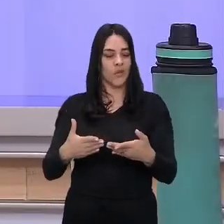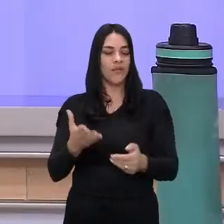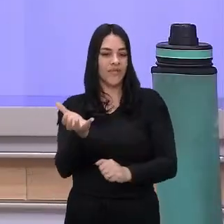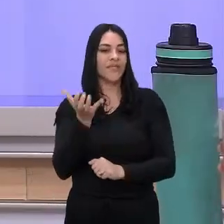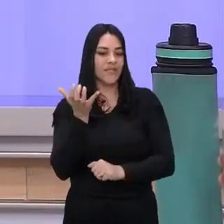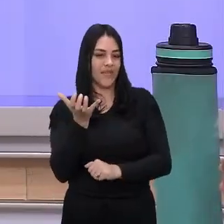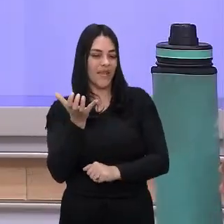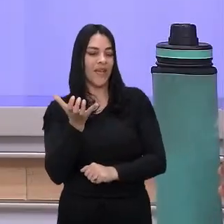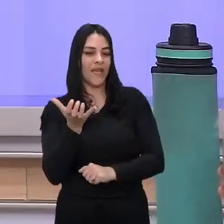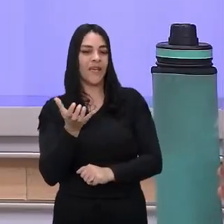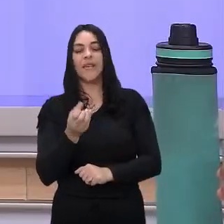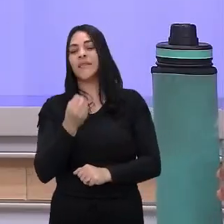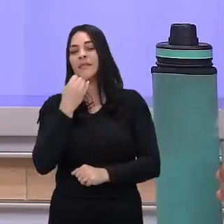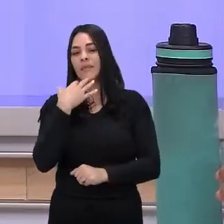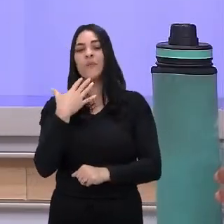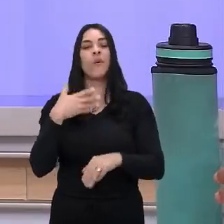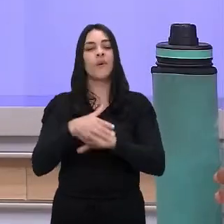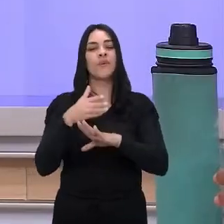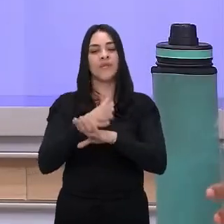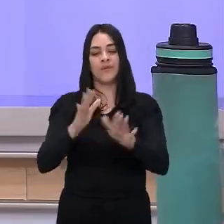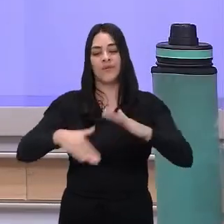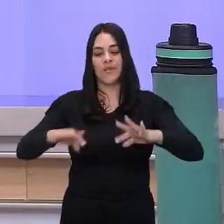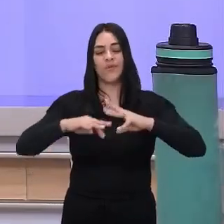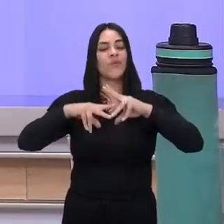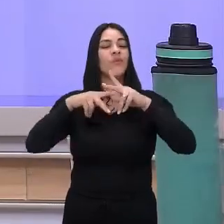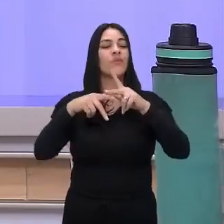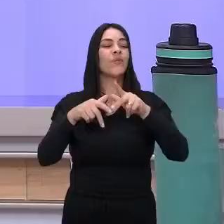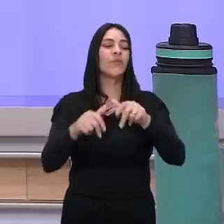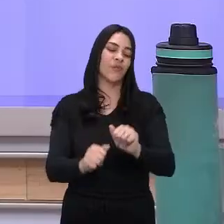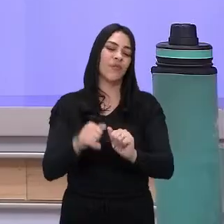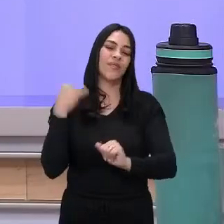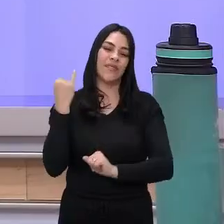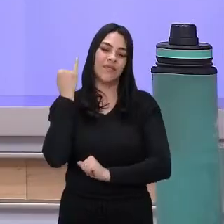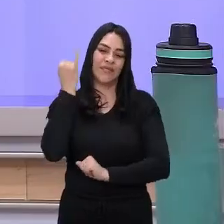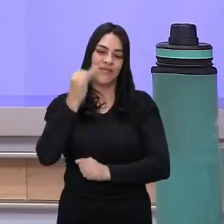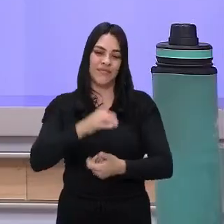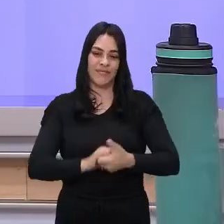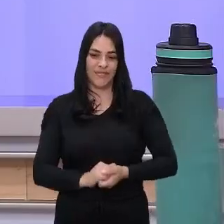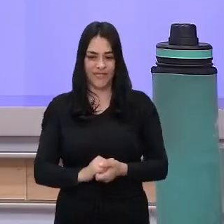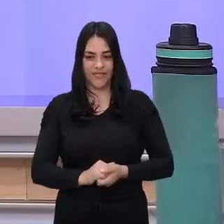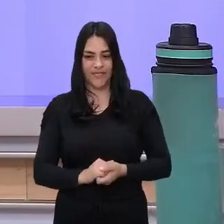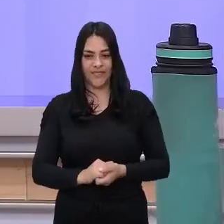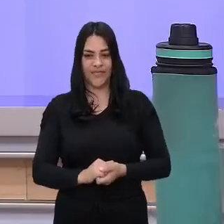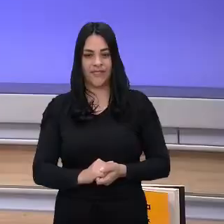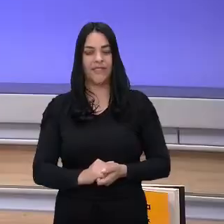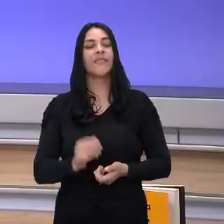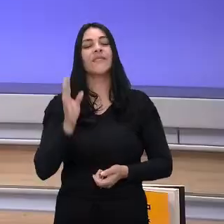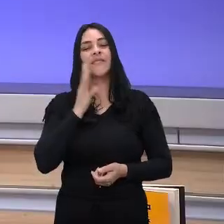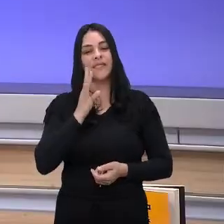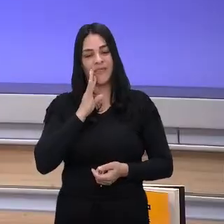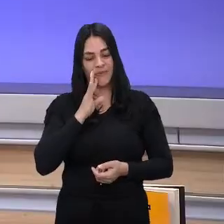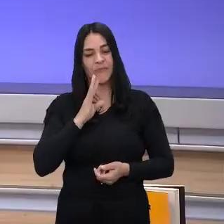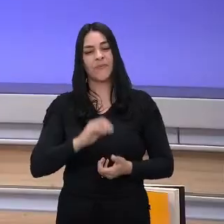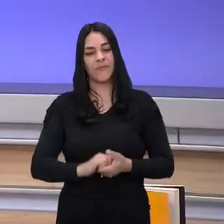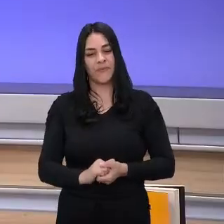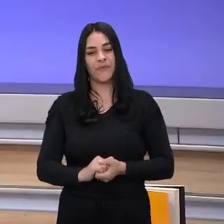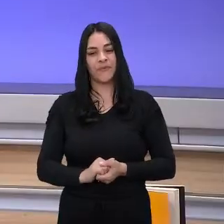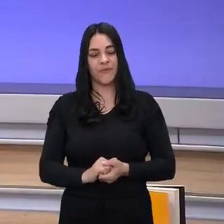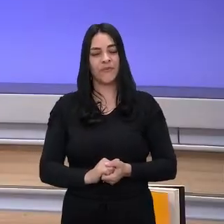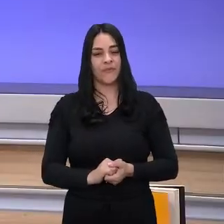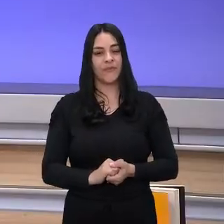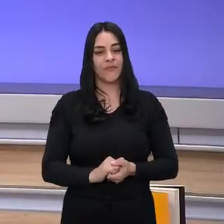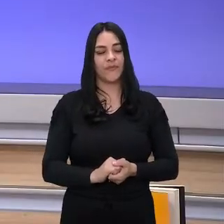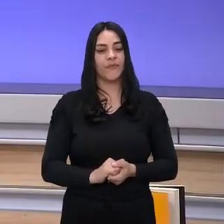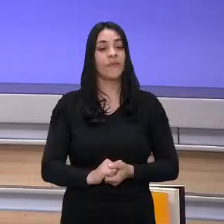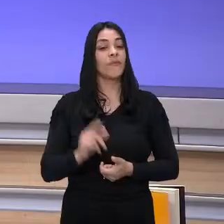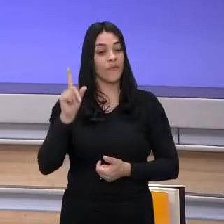que seja uma participação geral de todos, assim, eu acho isso importante. Bem bacana essa colocação que tu